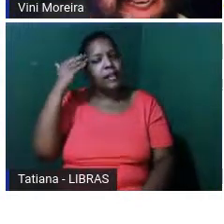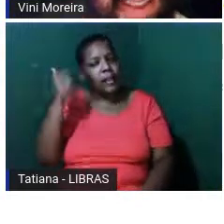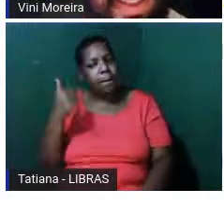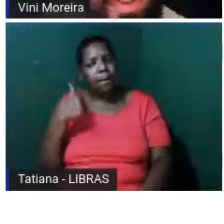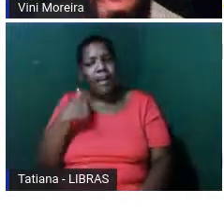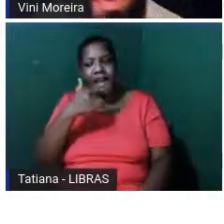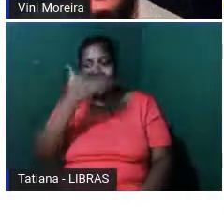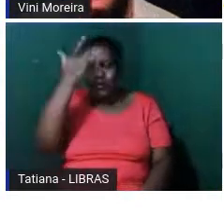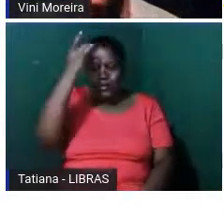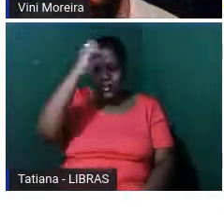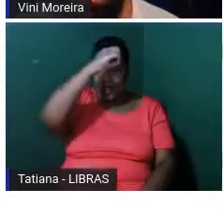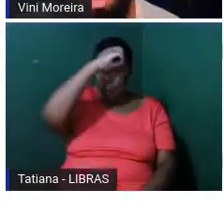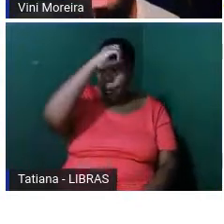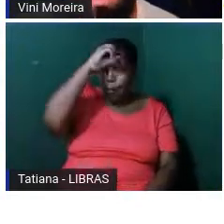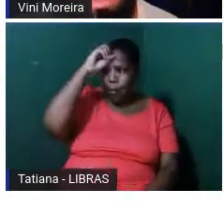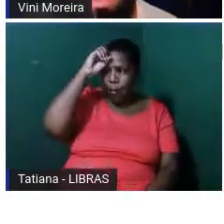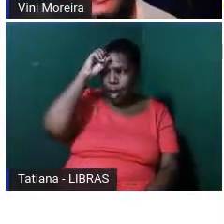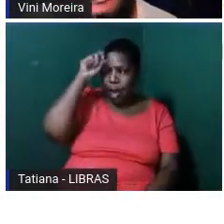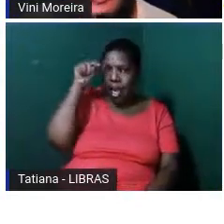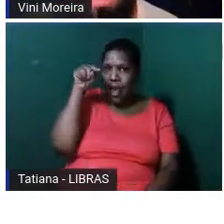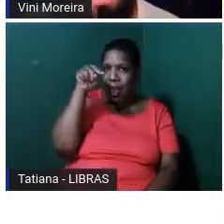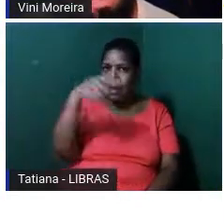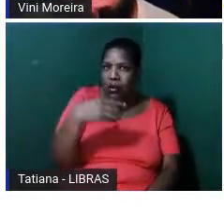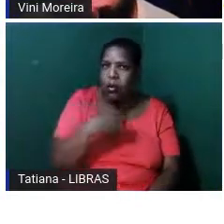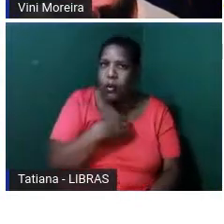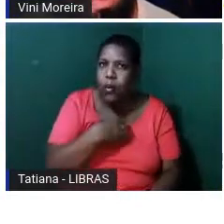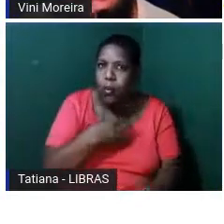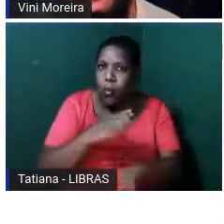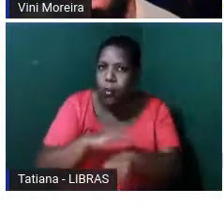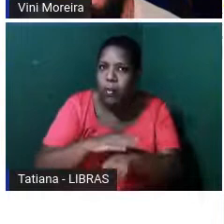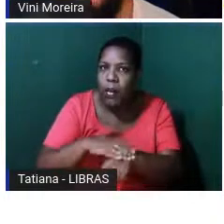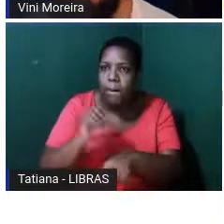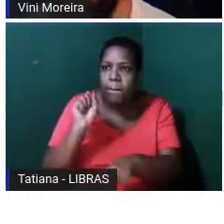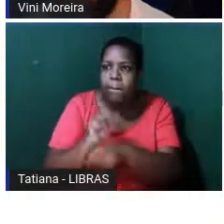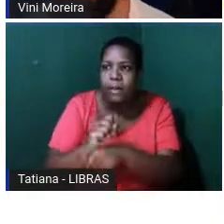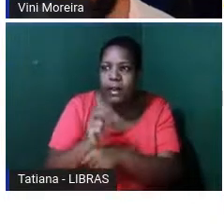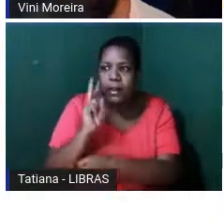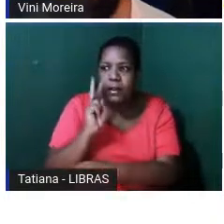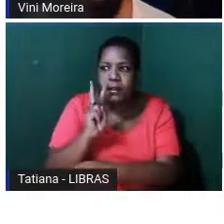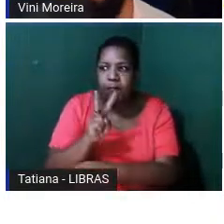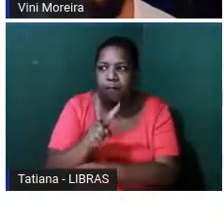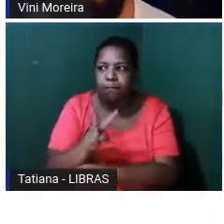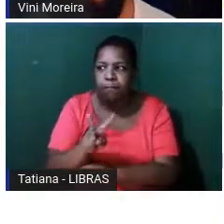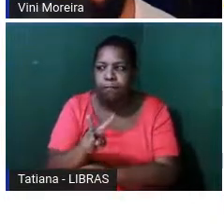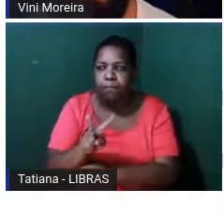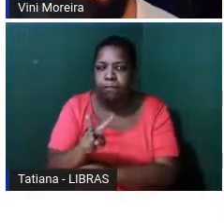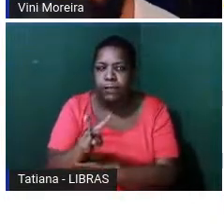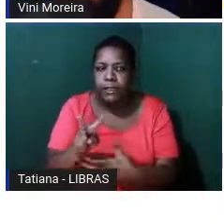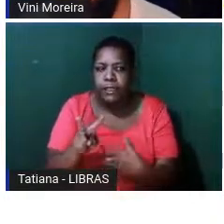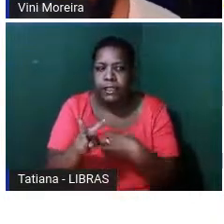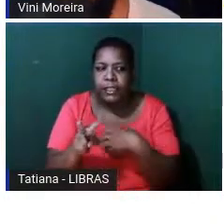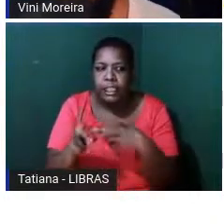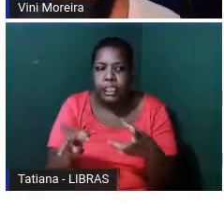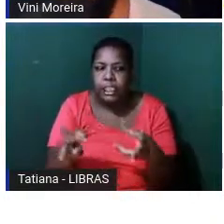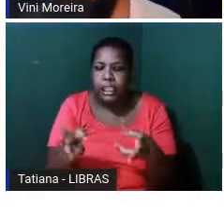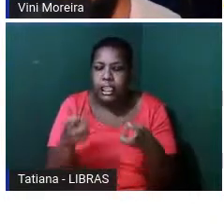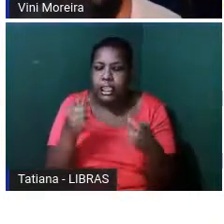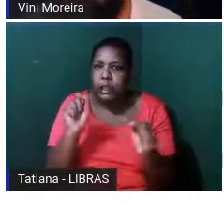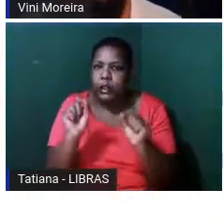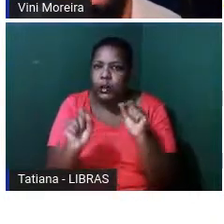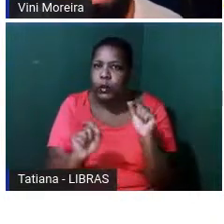que você não sabe nada é esse momento de você parar e olhar e ver que